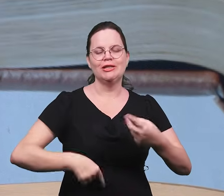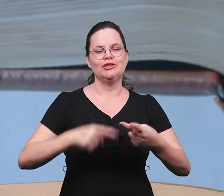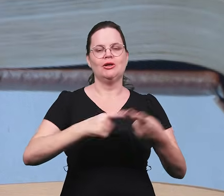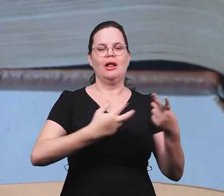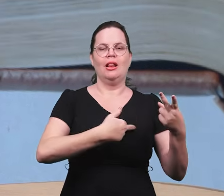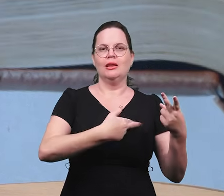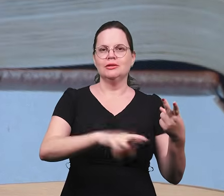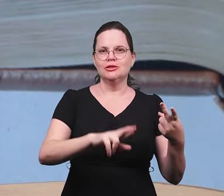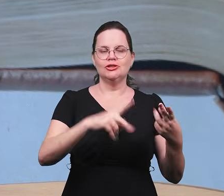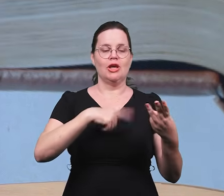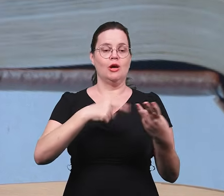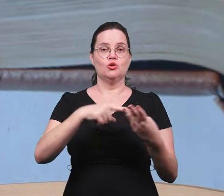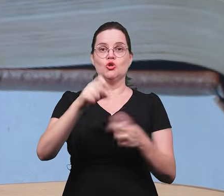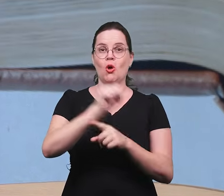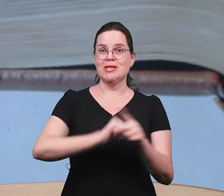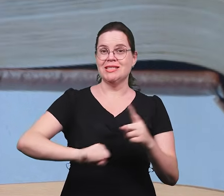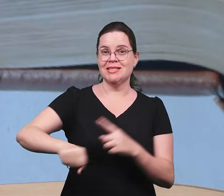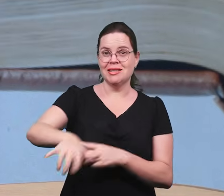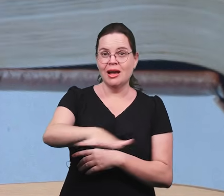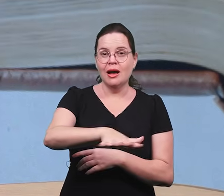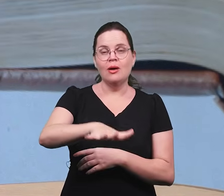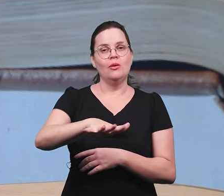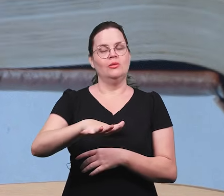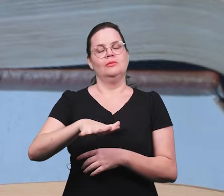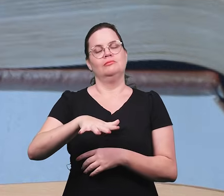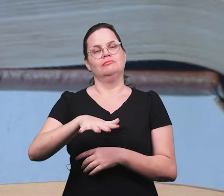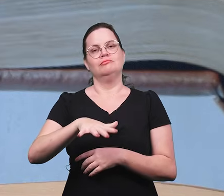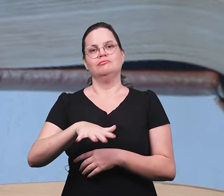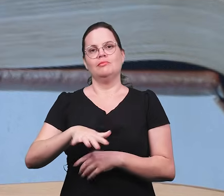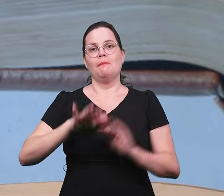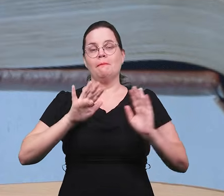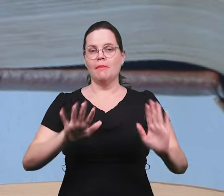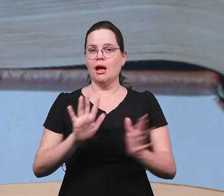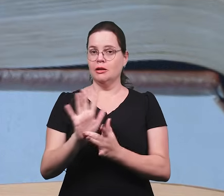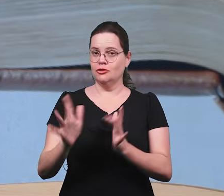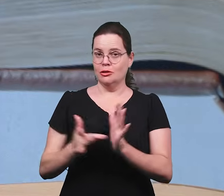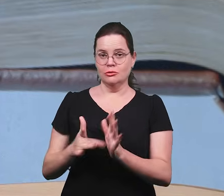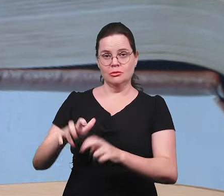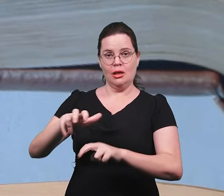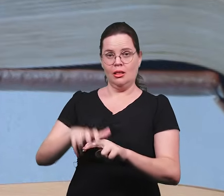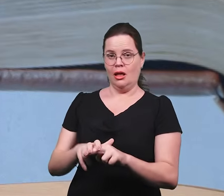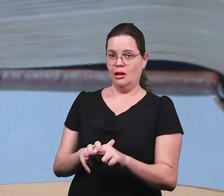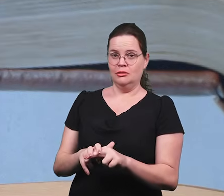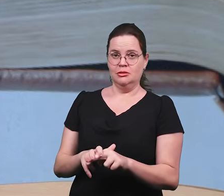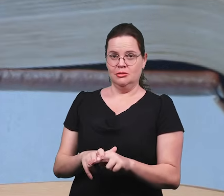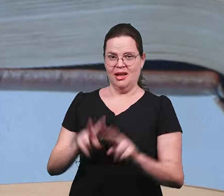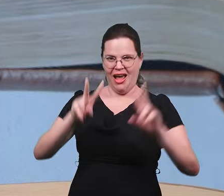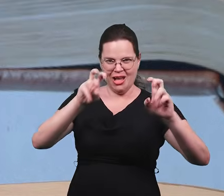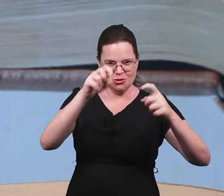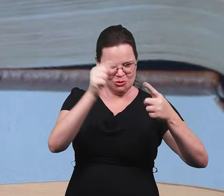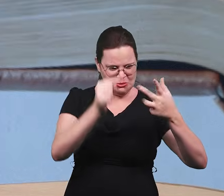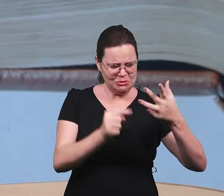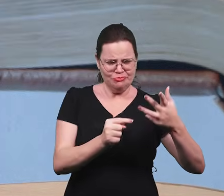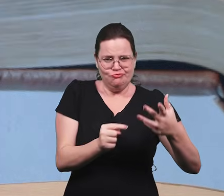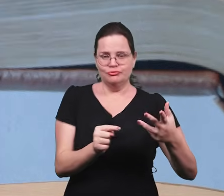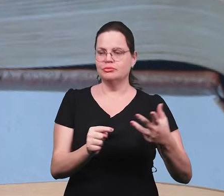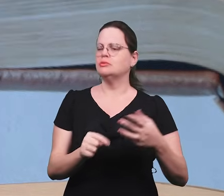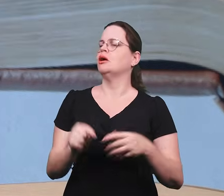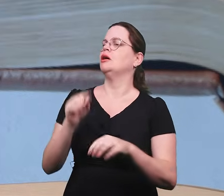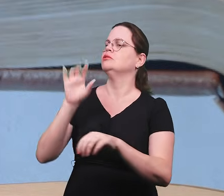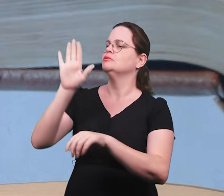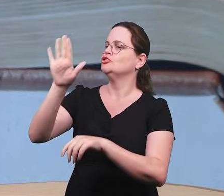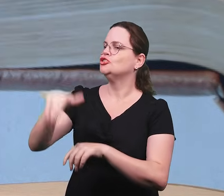política, religiosa, social, mas Jesus está ali para encontrar-se com aquela mulher.